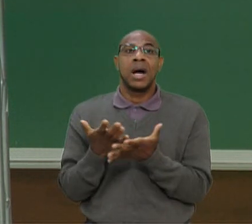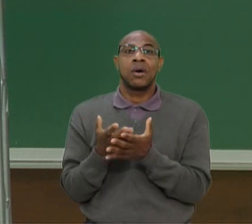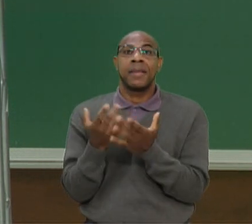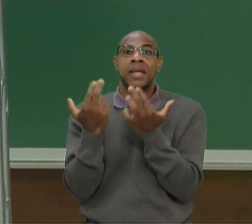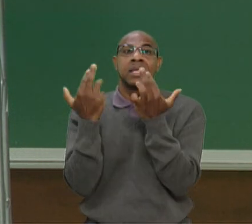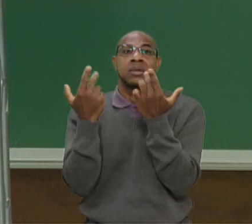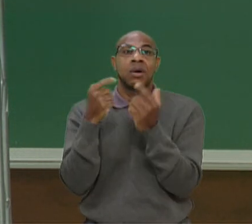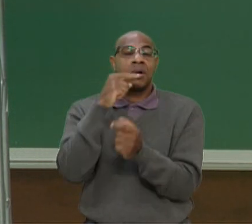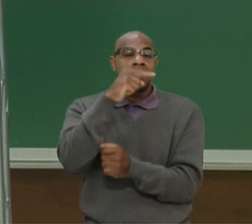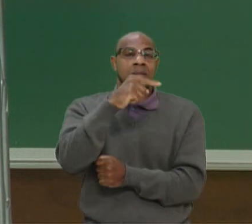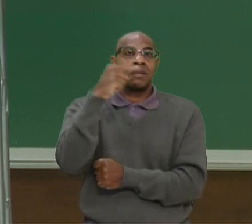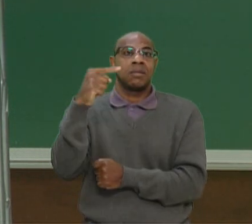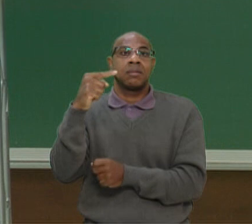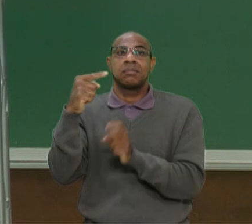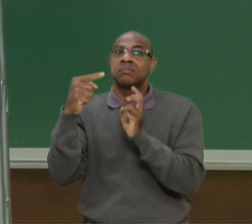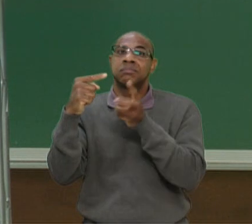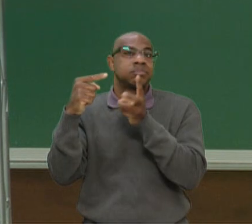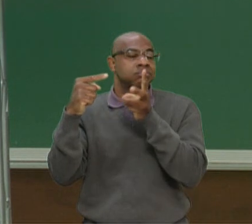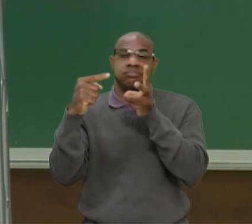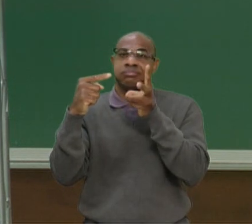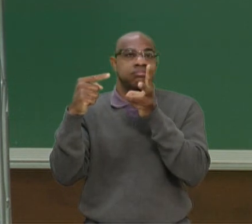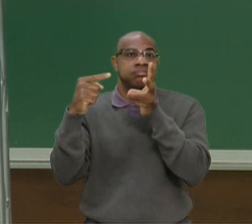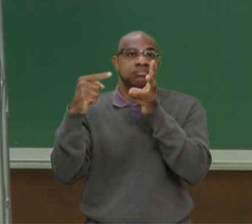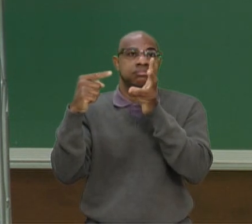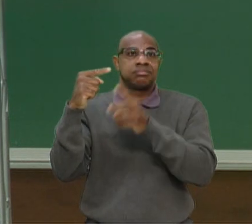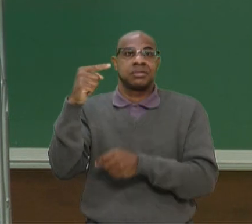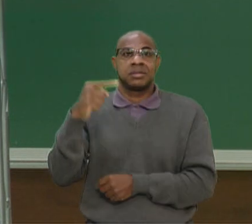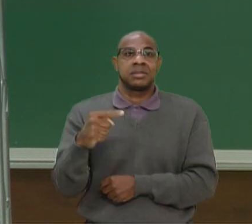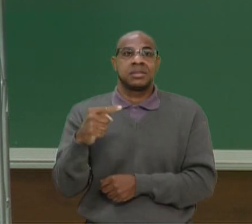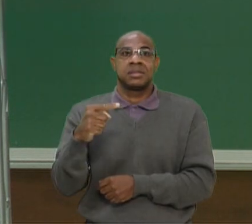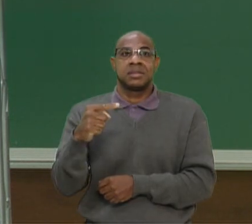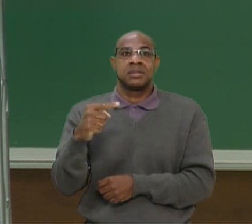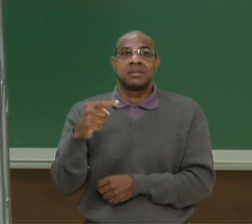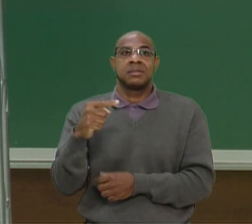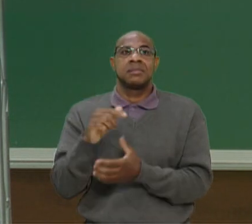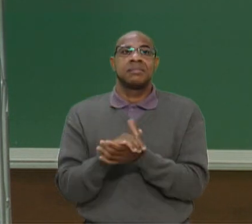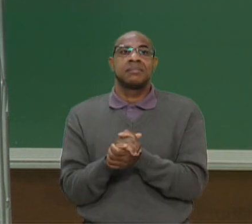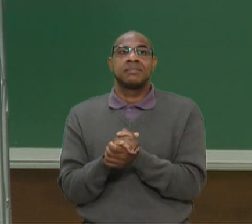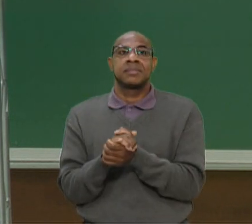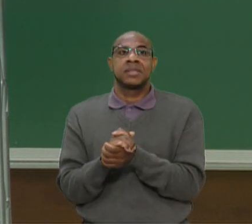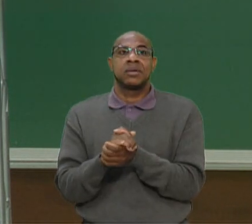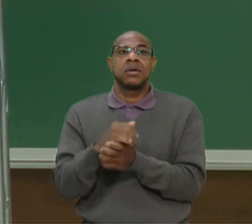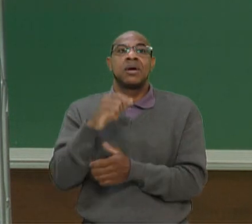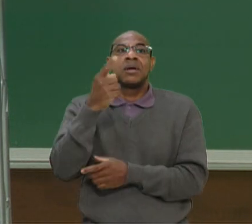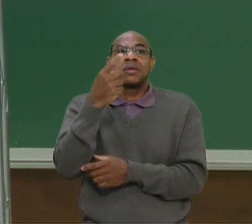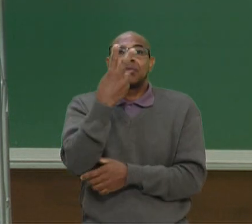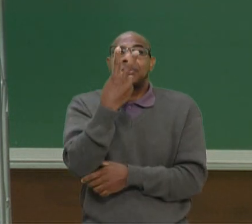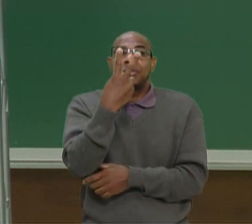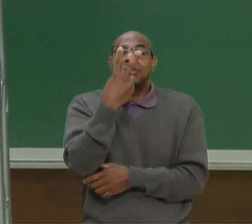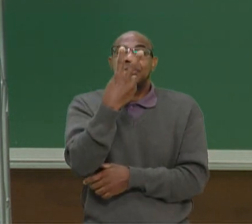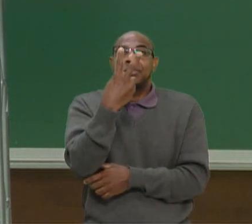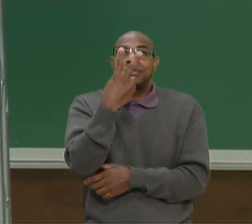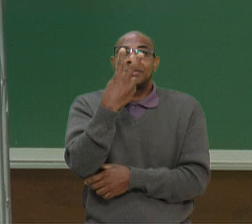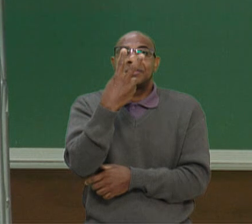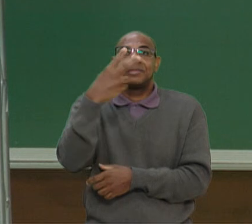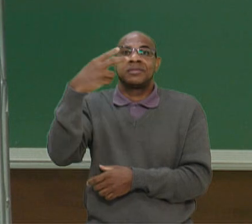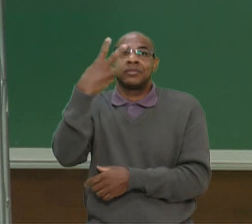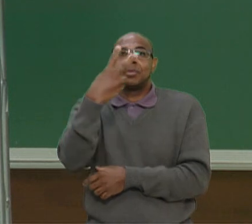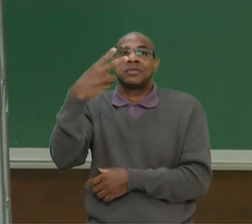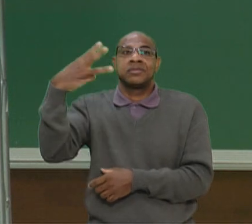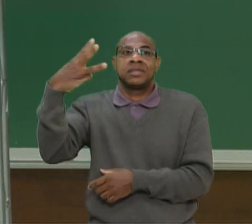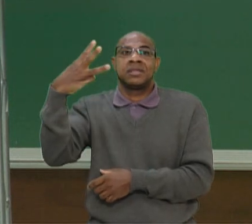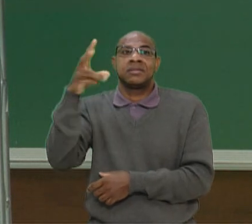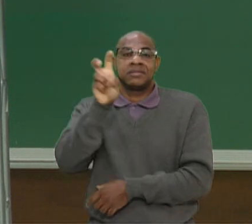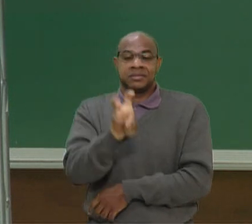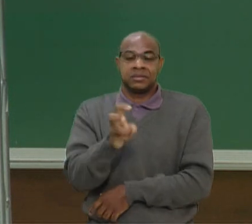aqui, permanece o mesmo sinal e somamos, menos 5. 1 menos 2, fica o sinal do maior, que é